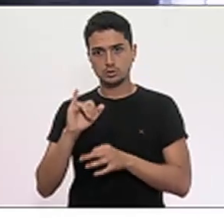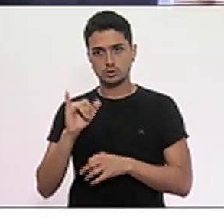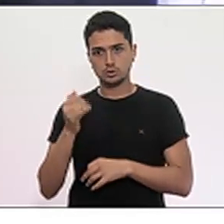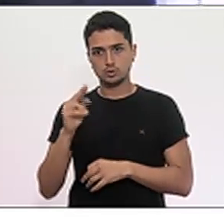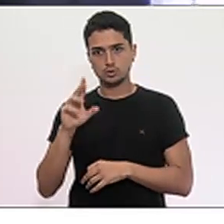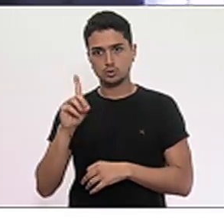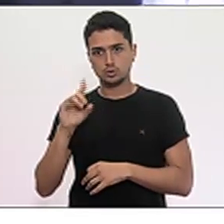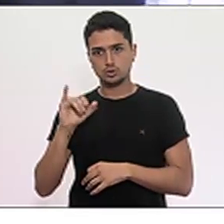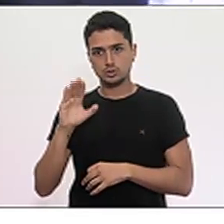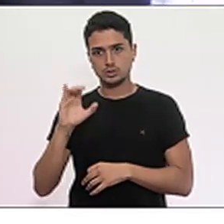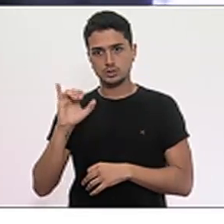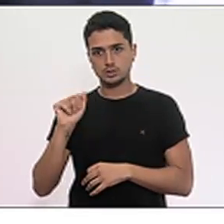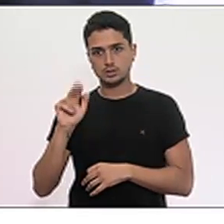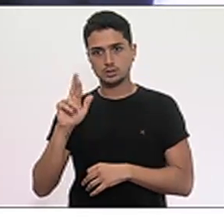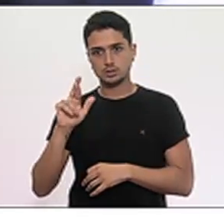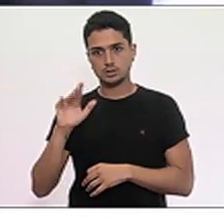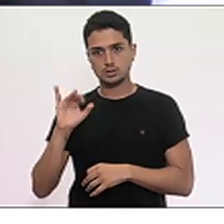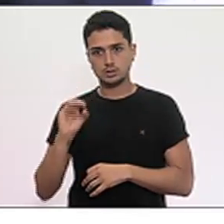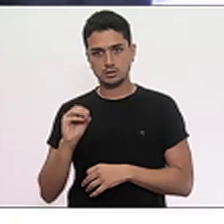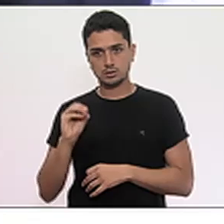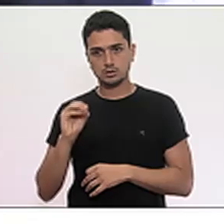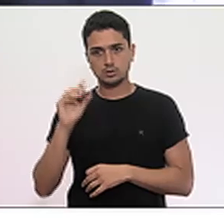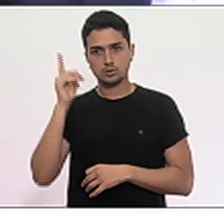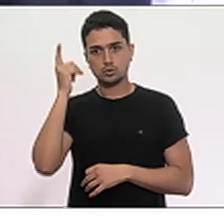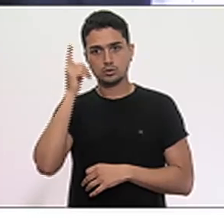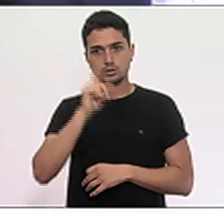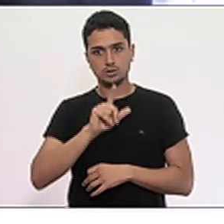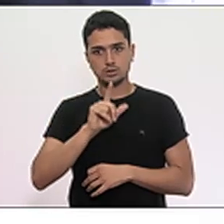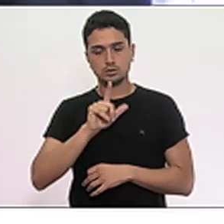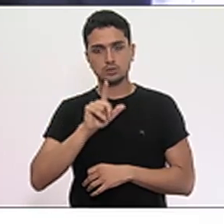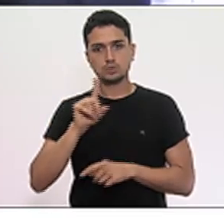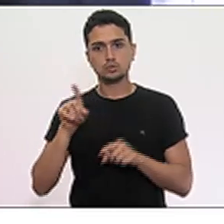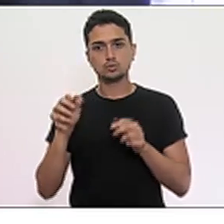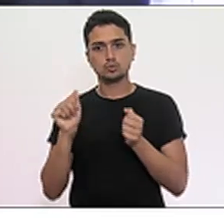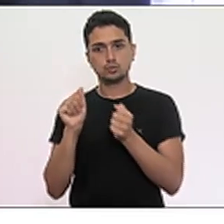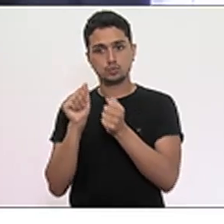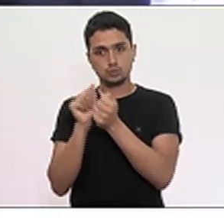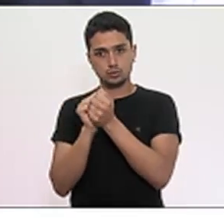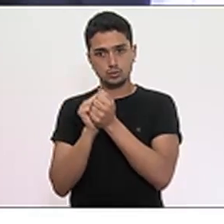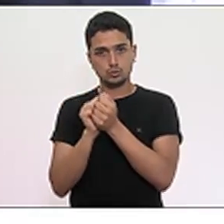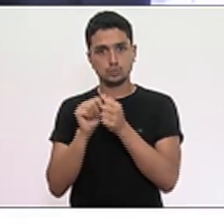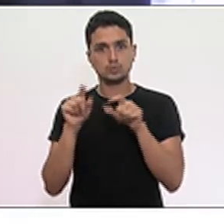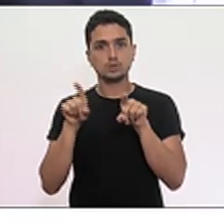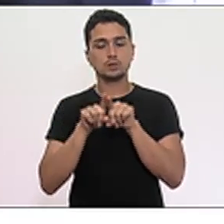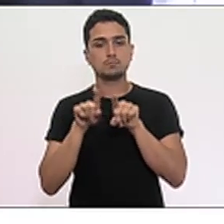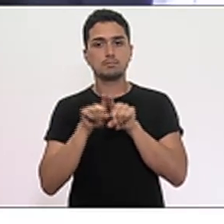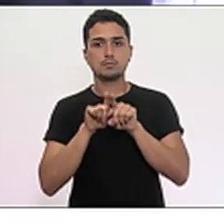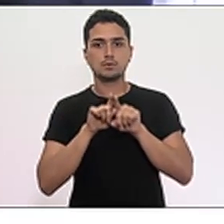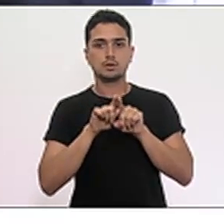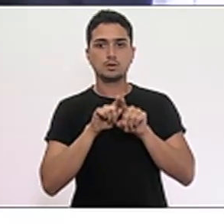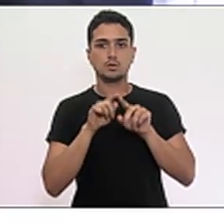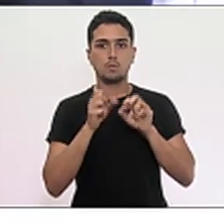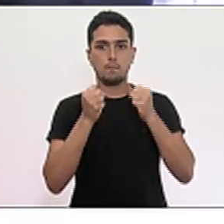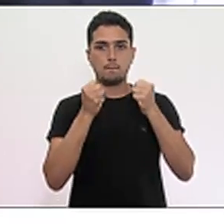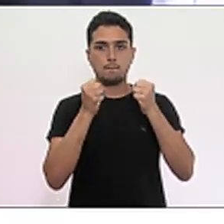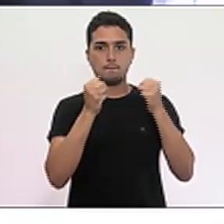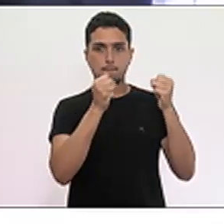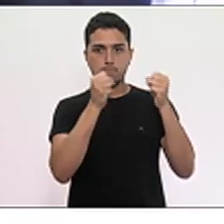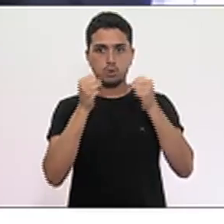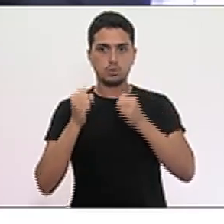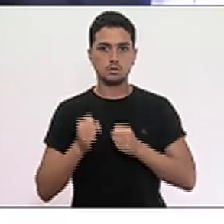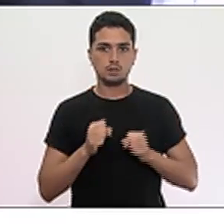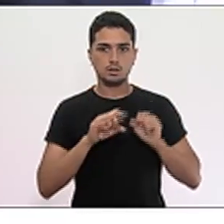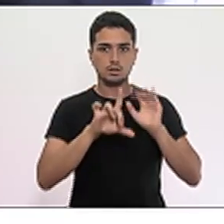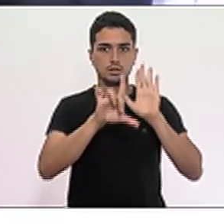também esse canal com o Poder Legislativo para que as nossas leis